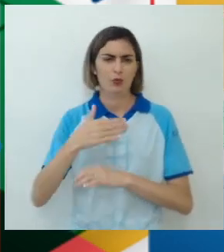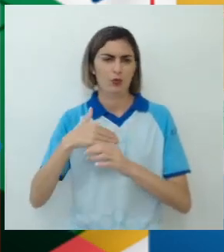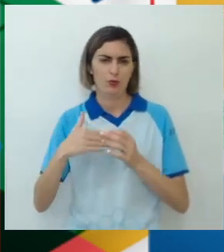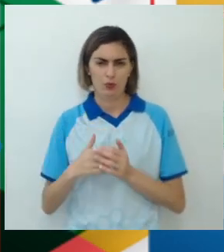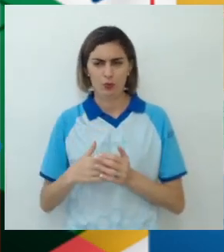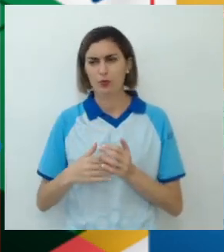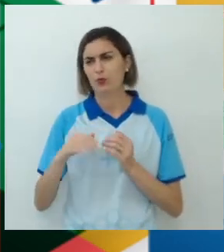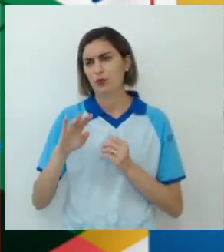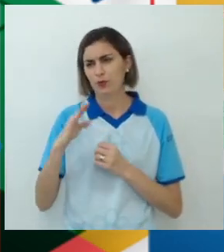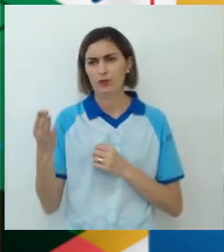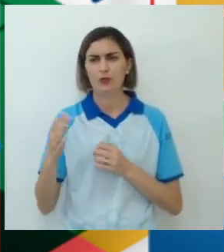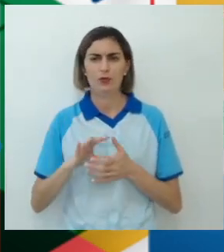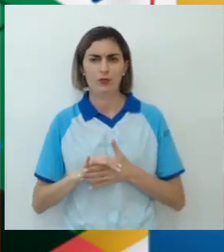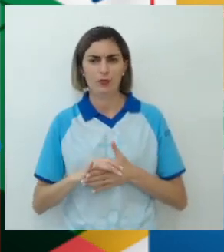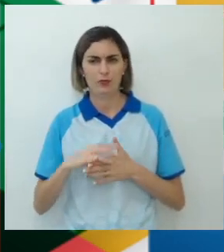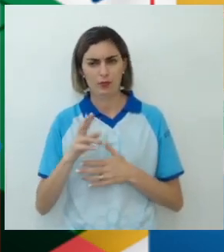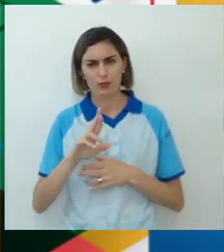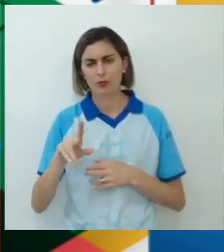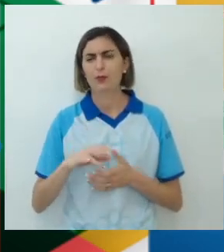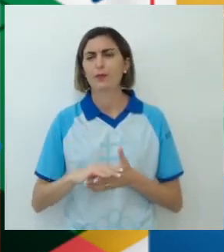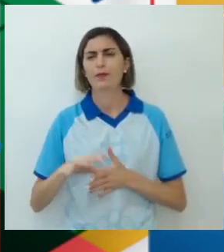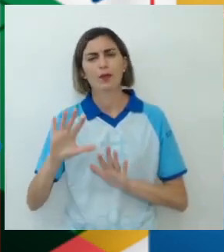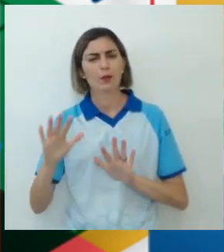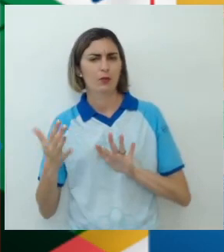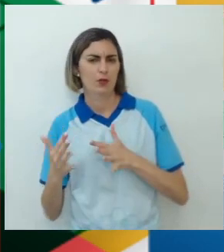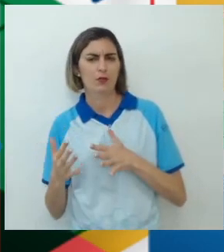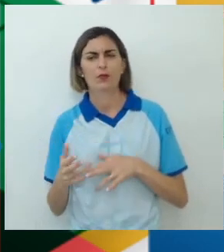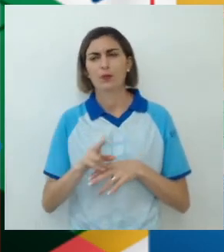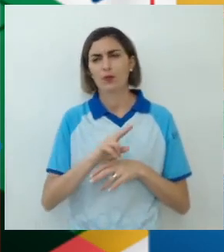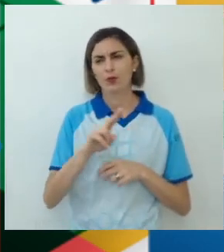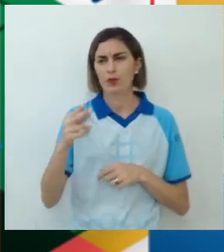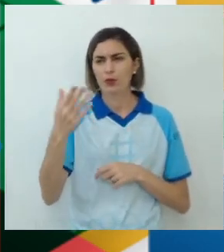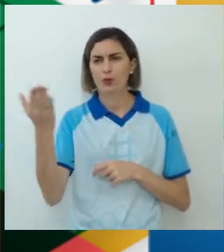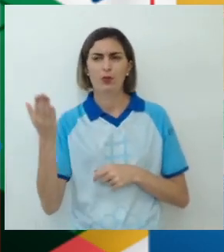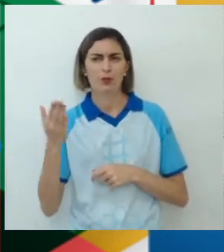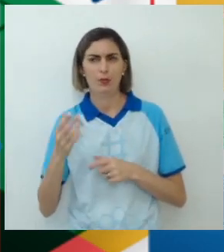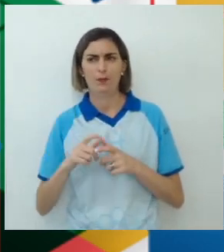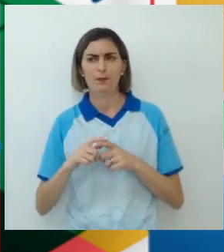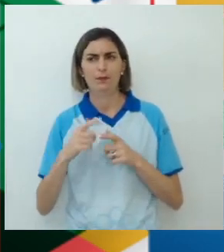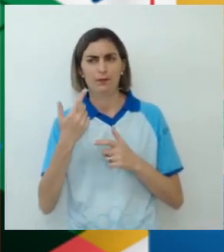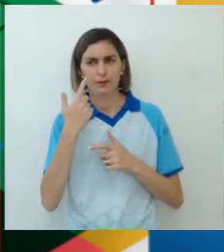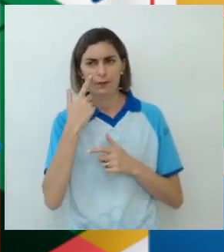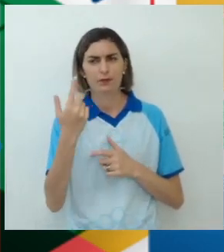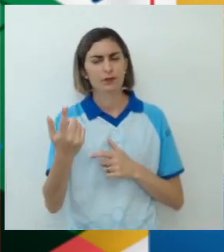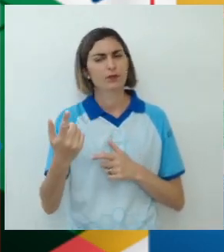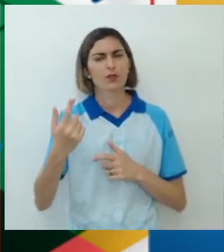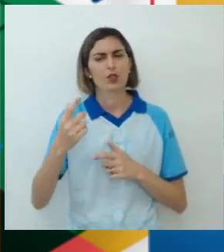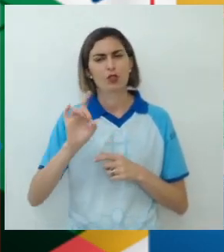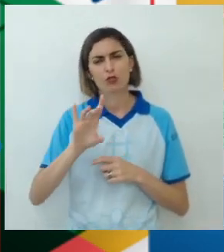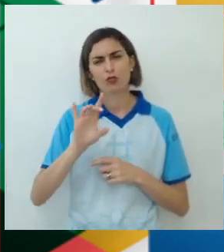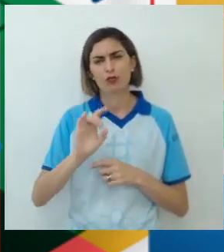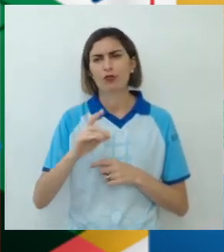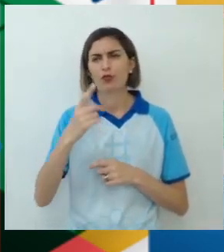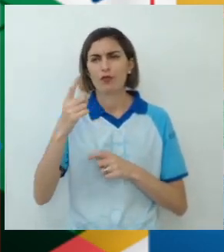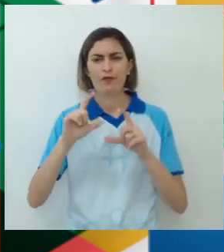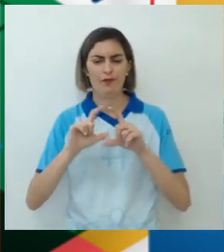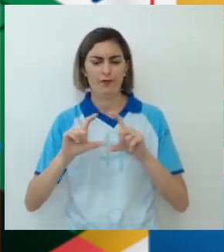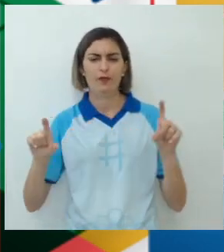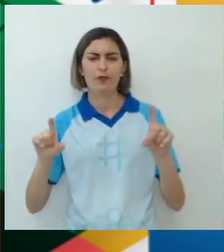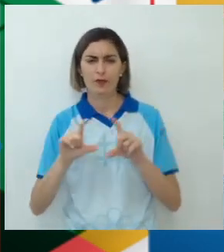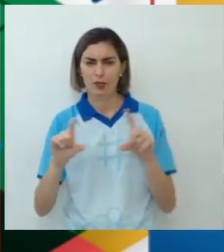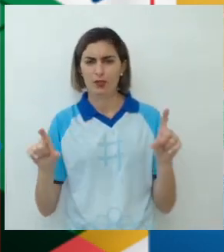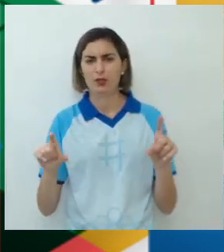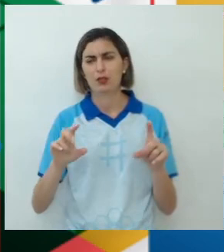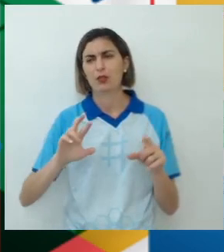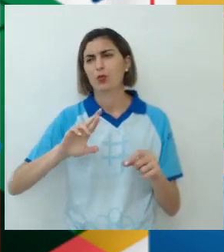itens estão falsos? Não. Então, provavelmente, o que ele chamou aqui de parcialmente aí é só uma fração. Ele não